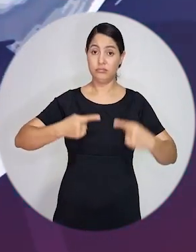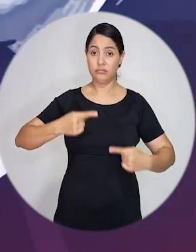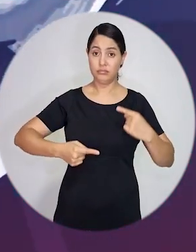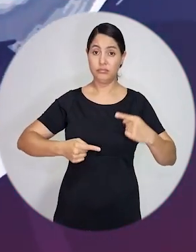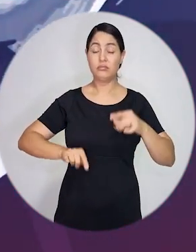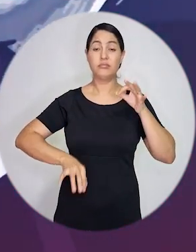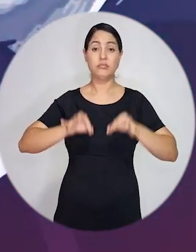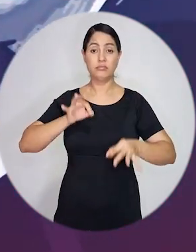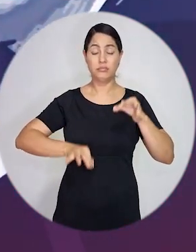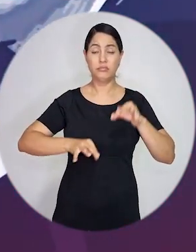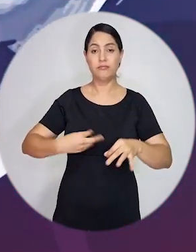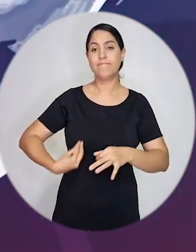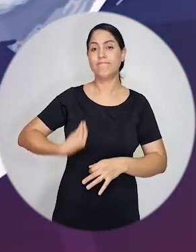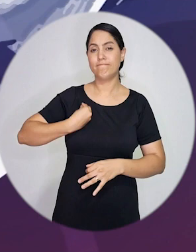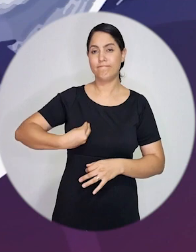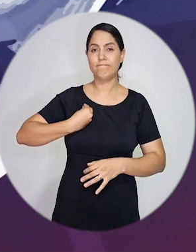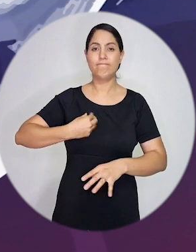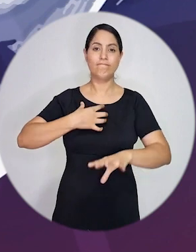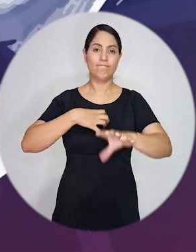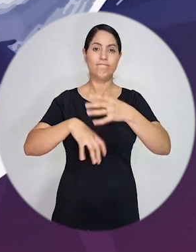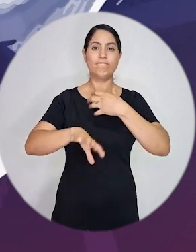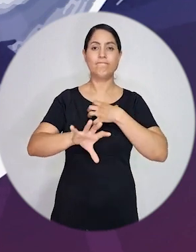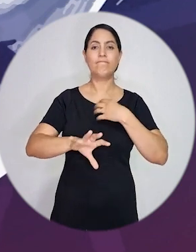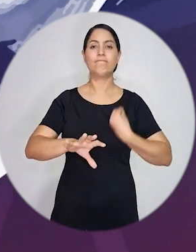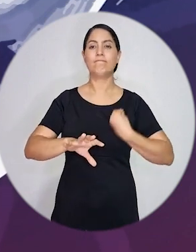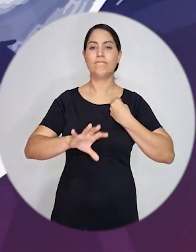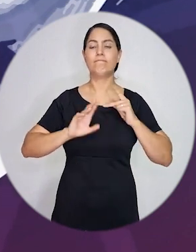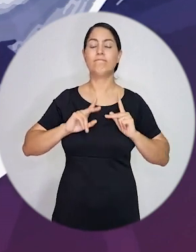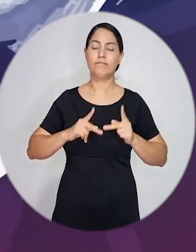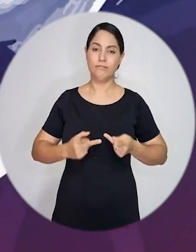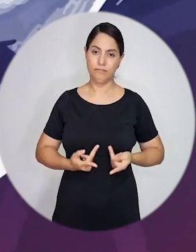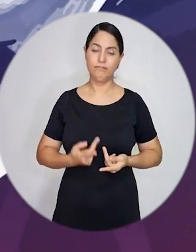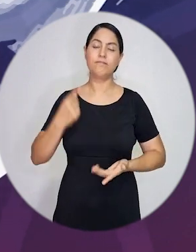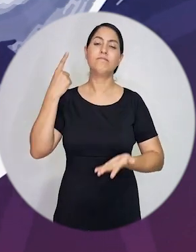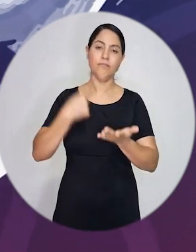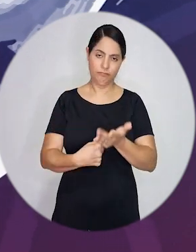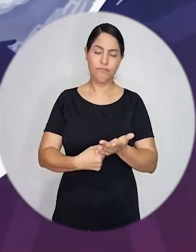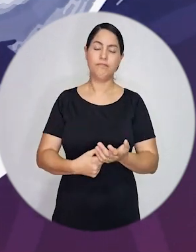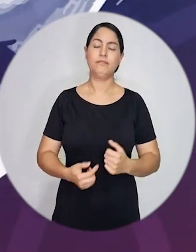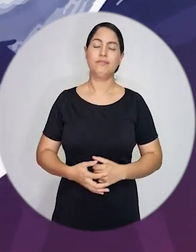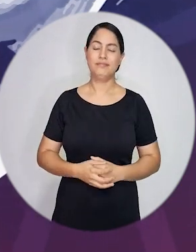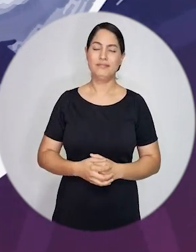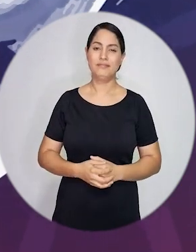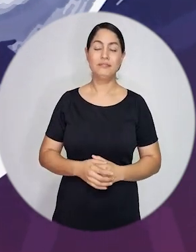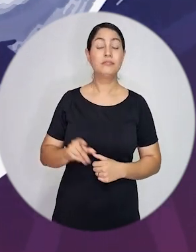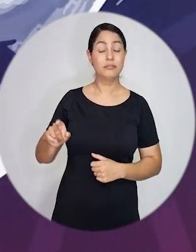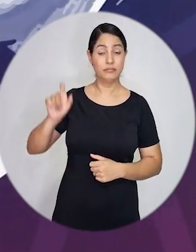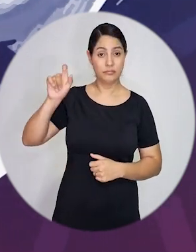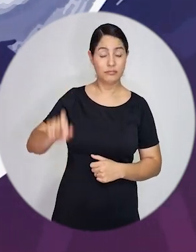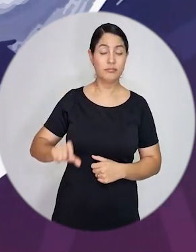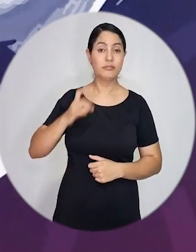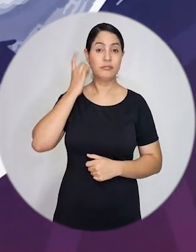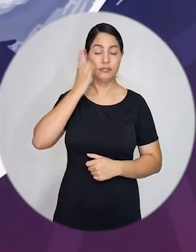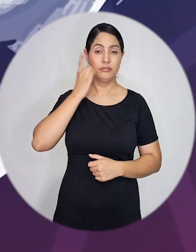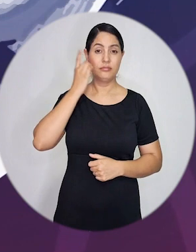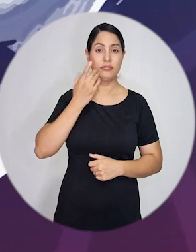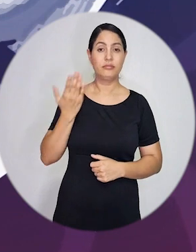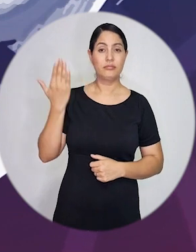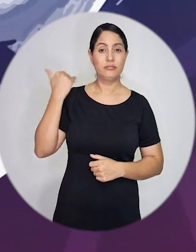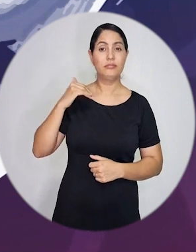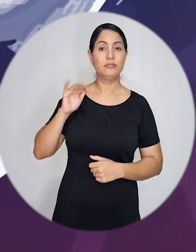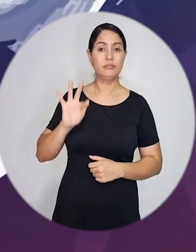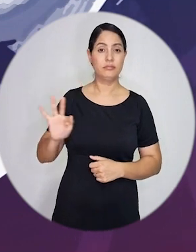político, jurídico e existencial com o outro, com a vida humana. Destacado como um